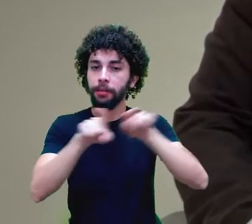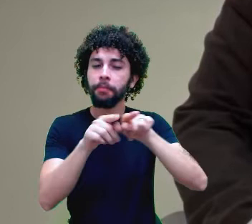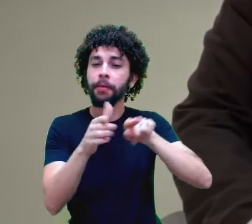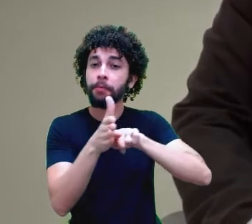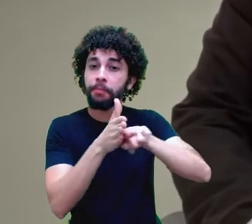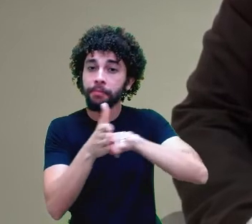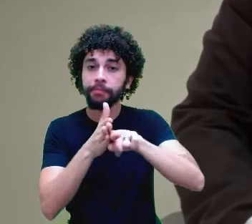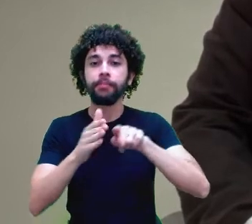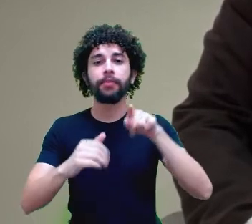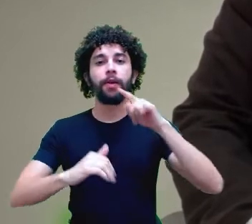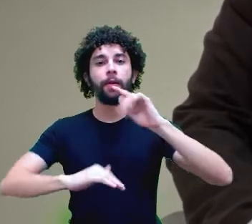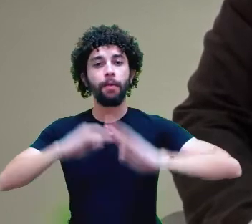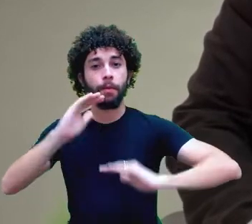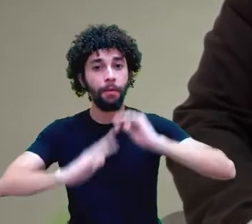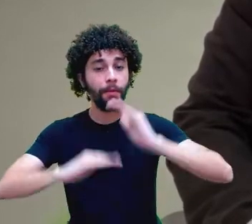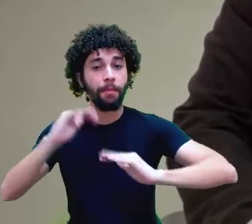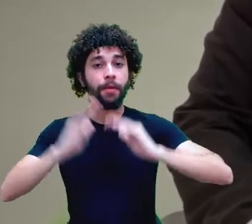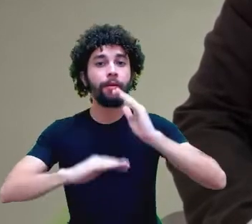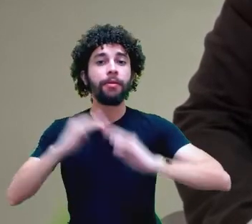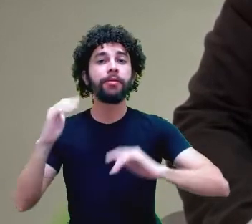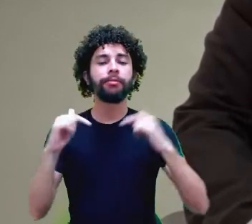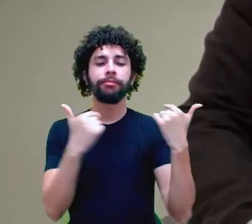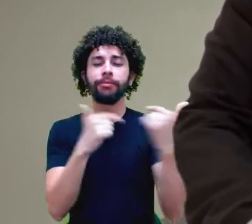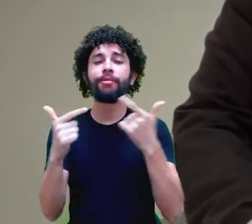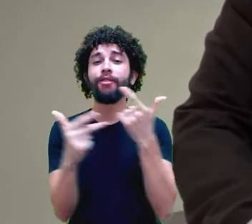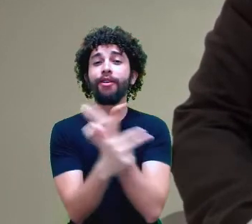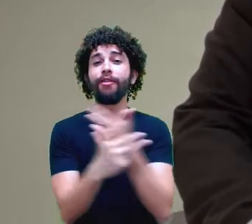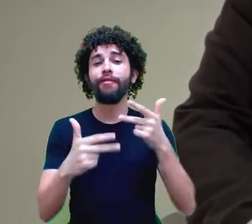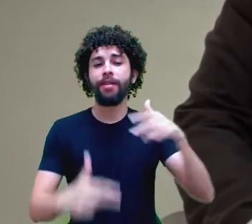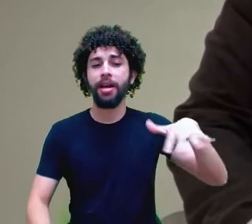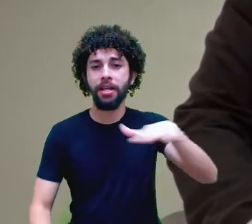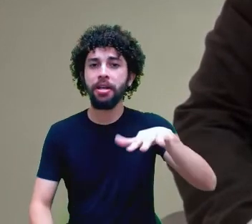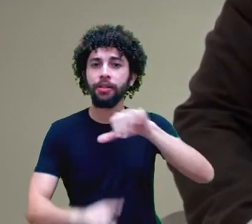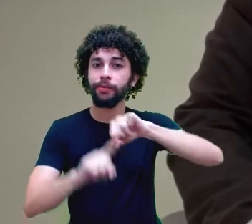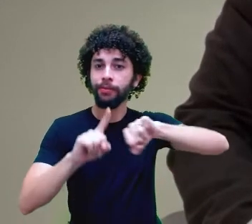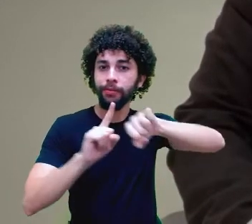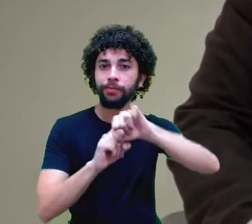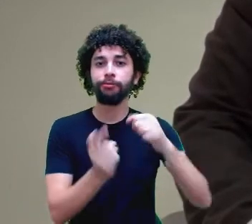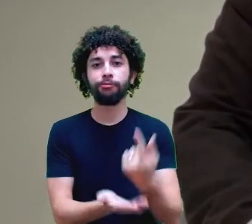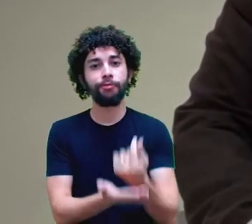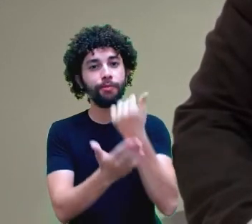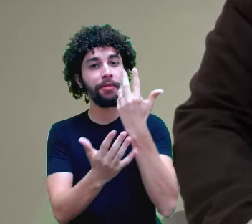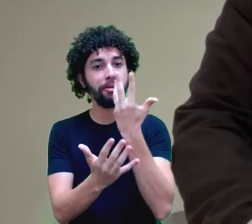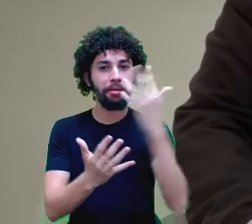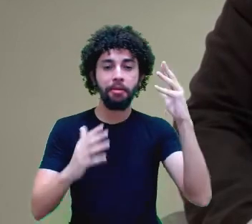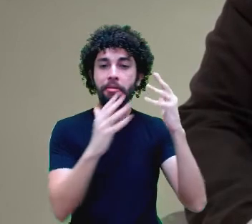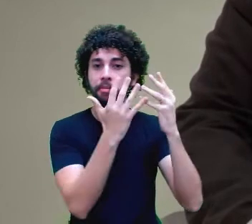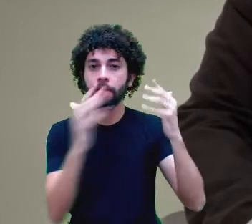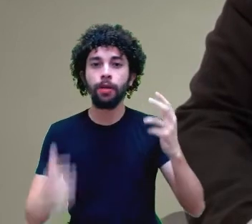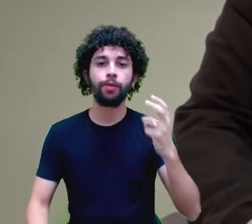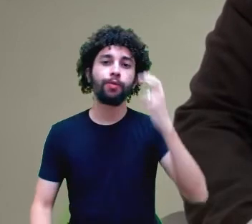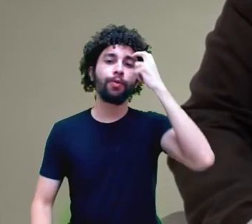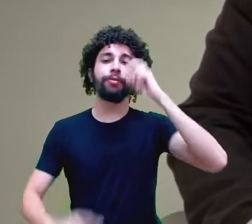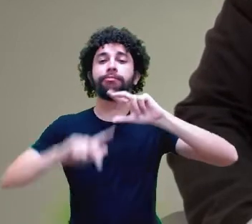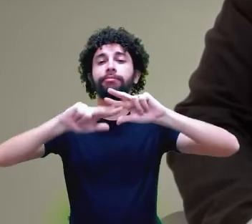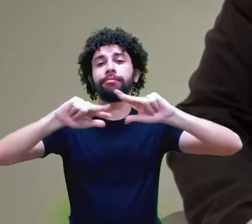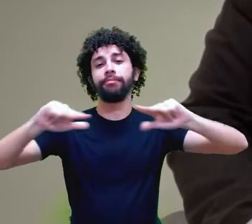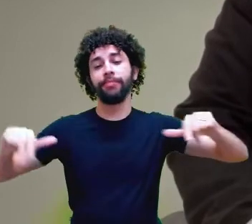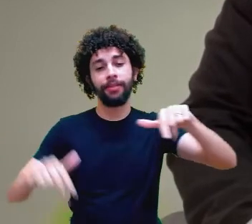região, assim como pesquisadores e profissionais que atuam em diversas áreas sociais, econômicas,